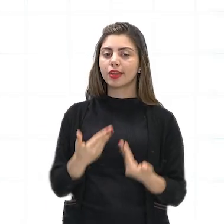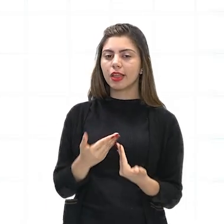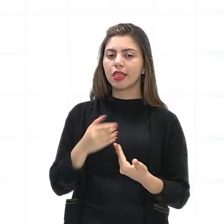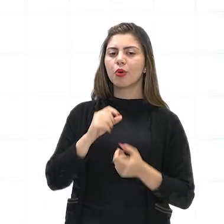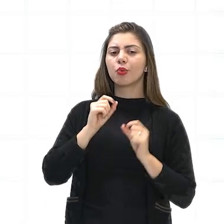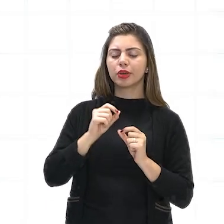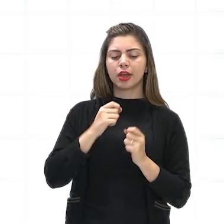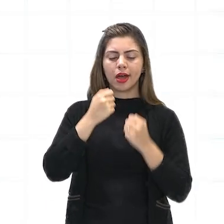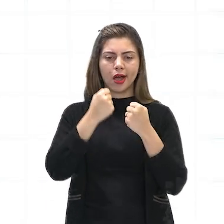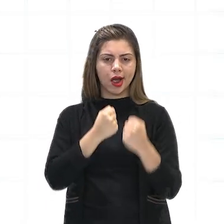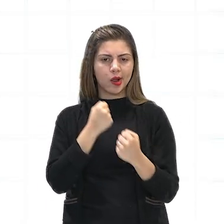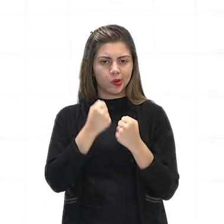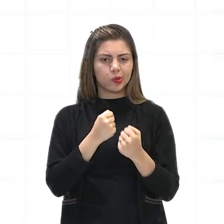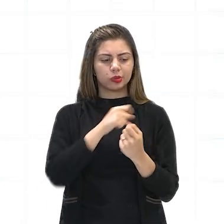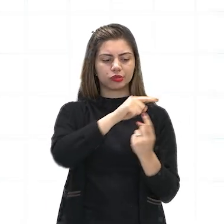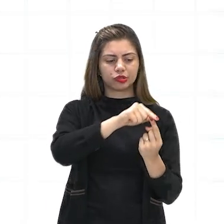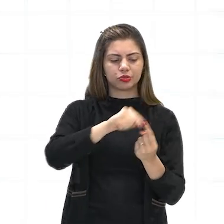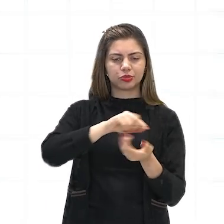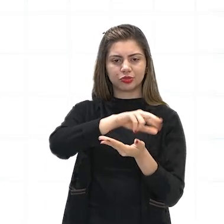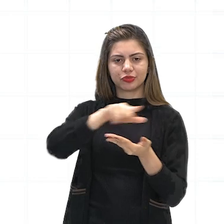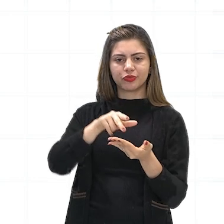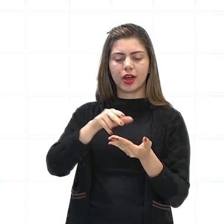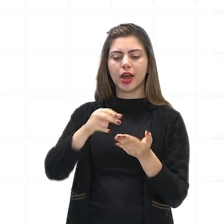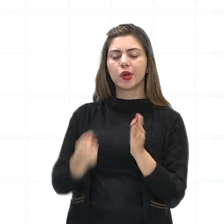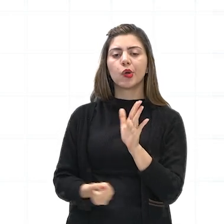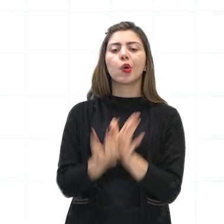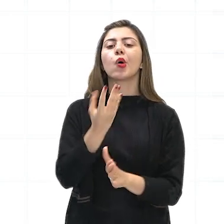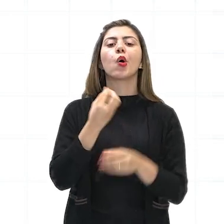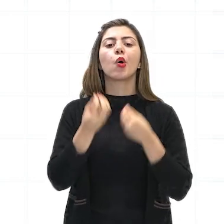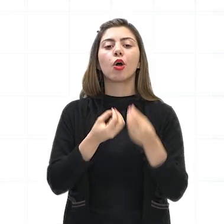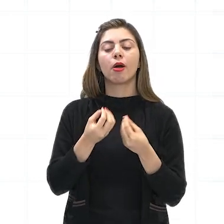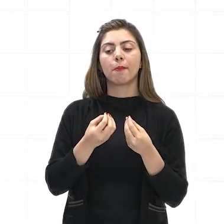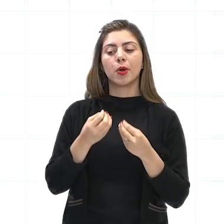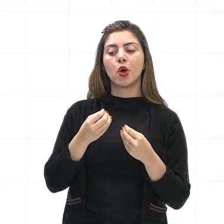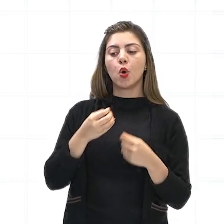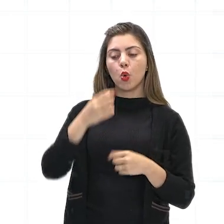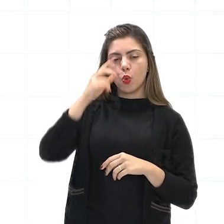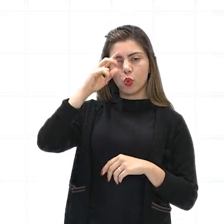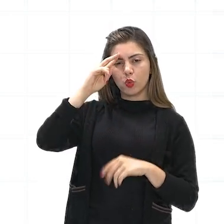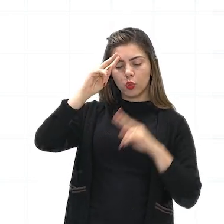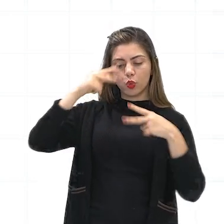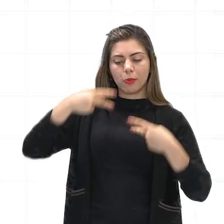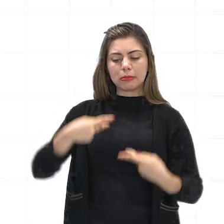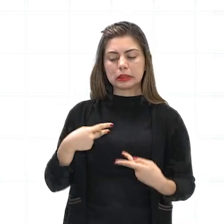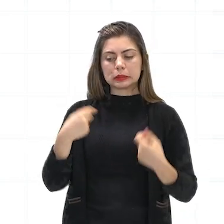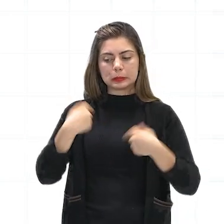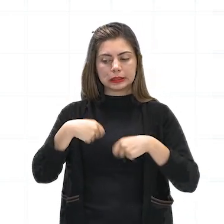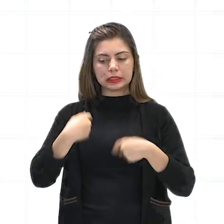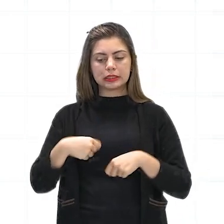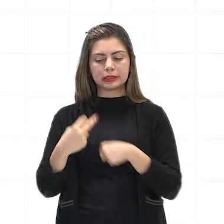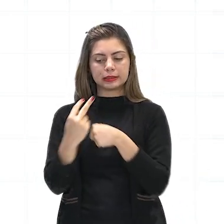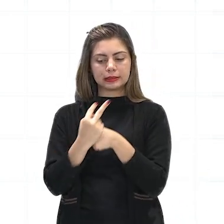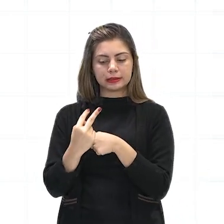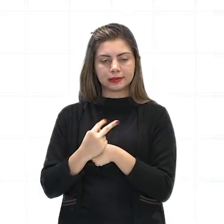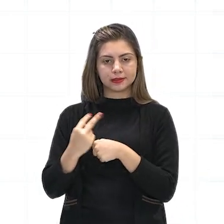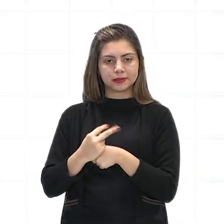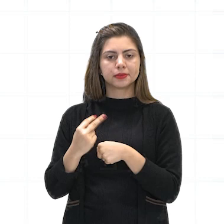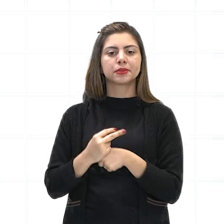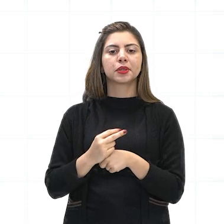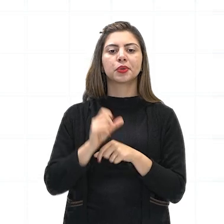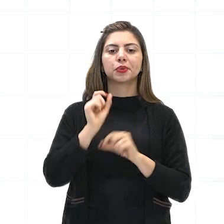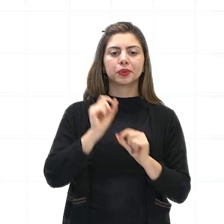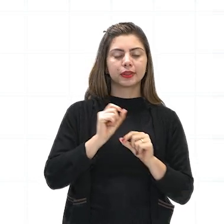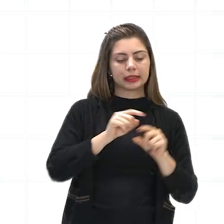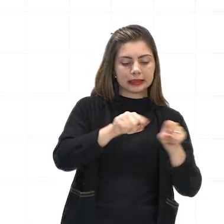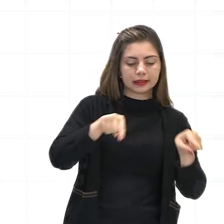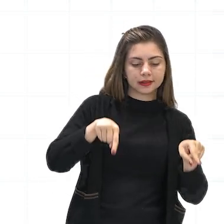elas começaram a existir por conta da necessidade que o homem tinha de sobreviver, de defender ali o espaço